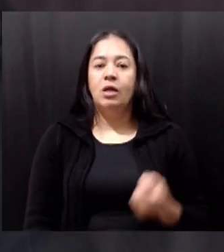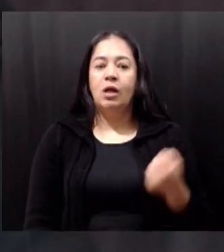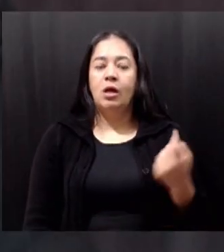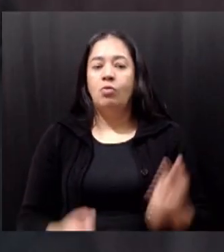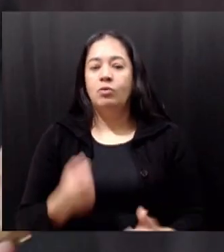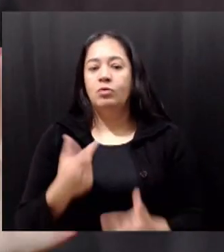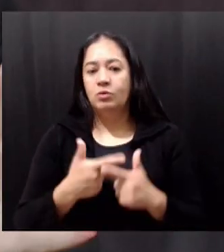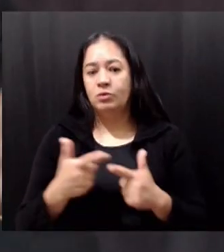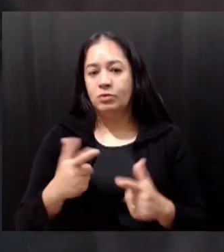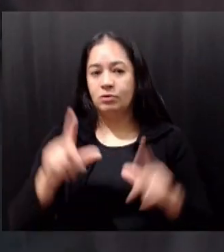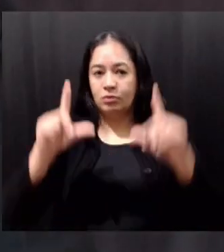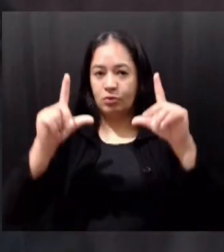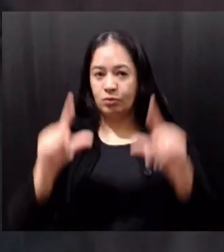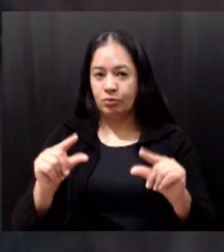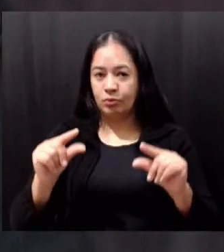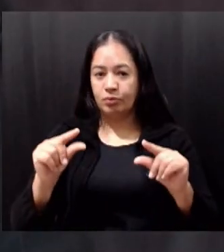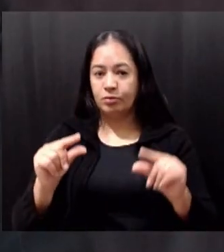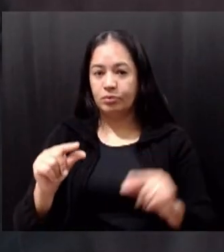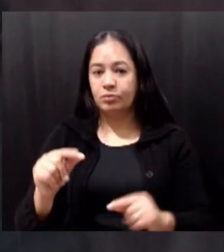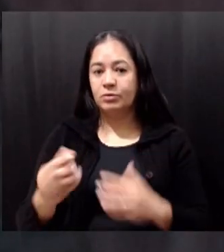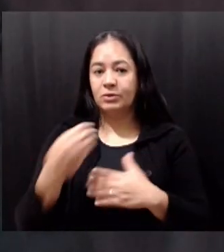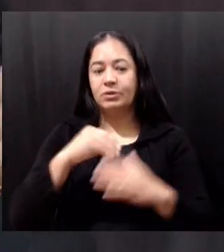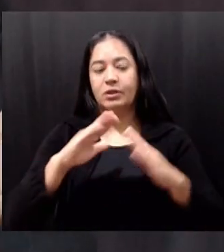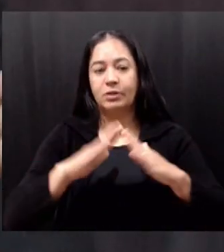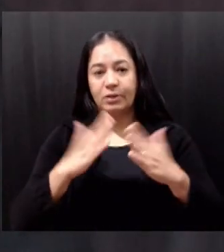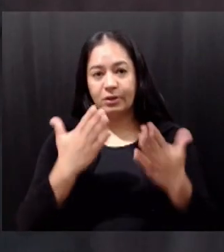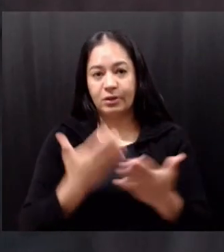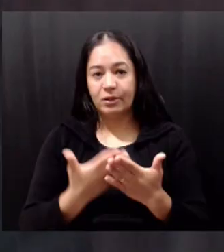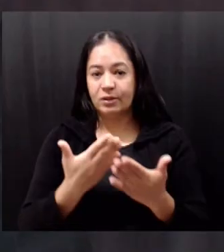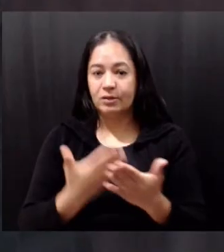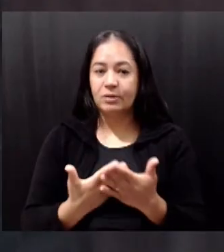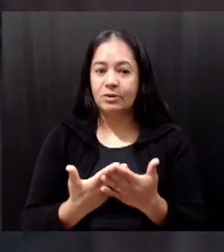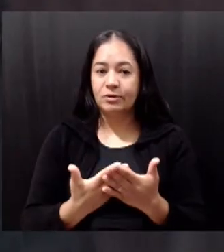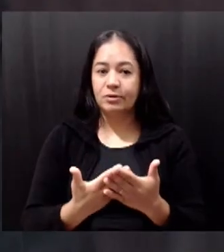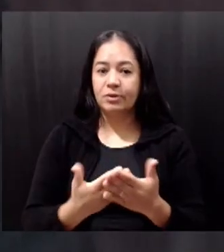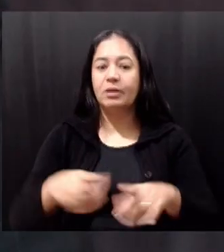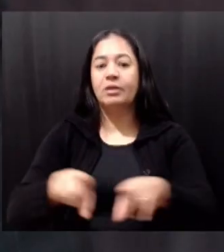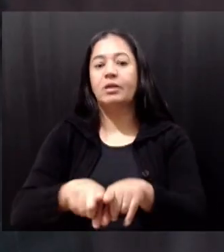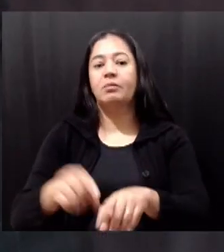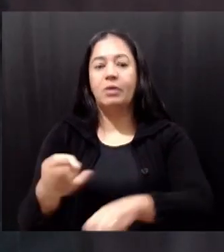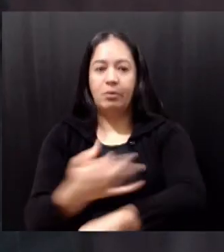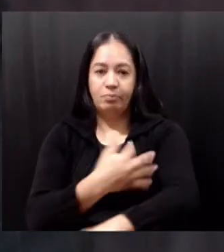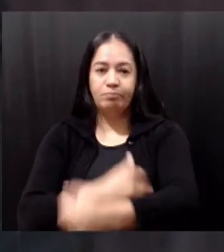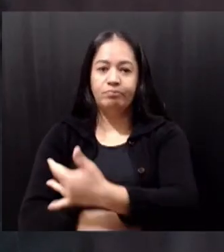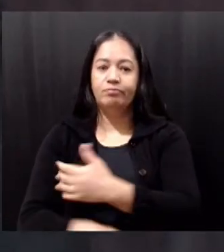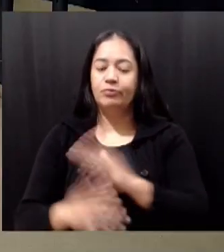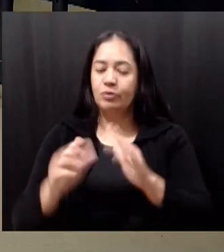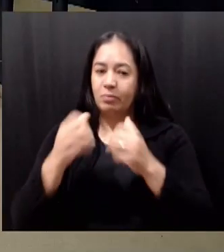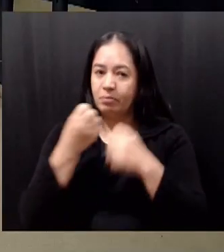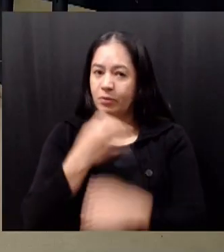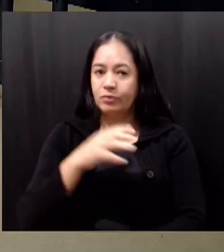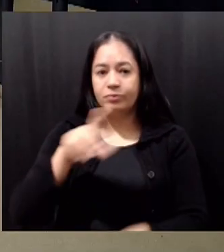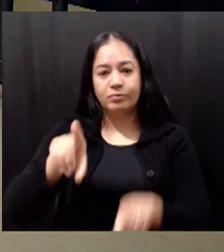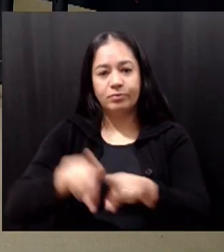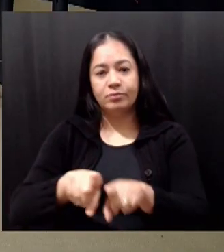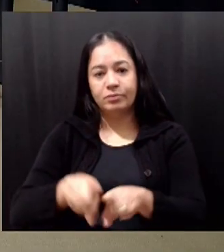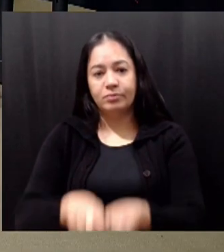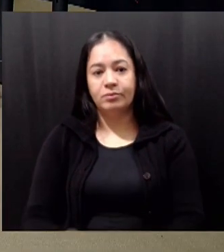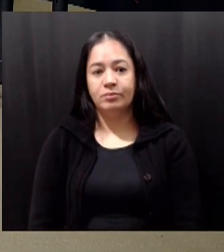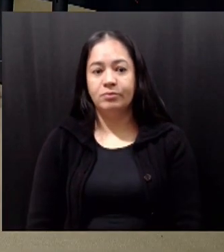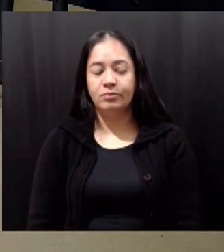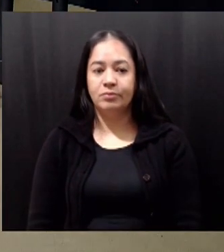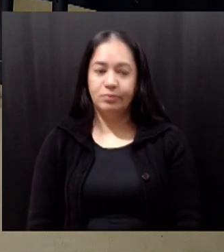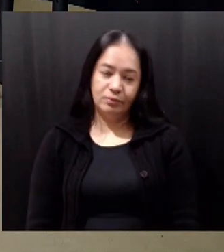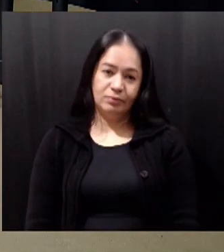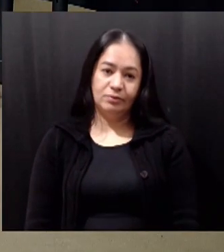tínhamos nas escolas, e acredito que, do ponto de vista emocional, isso foi bastante benéfico também, né, Também. A gente vê, né, Florência, a desculpa.